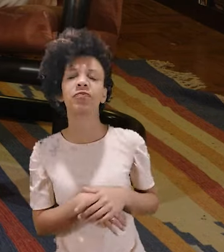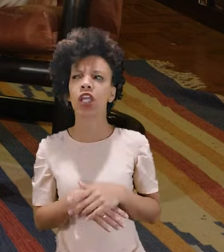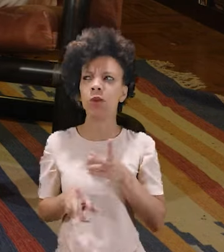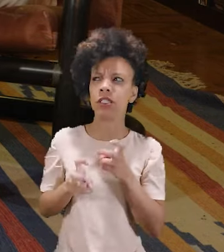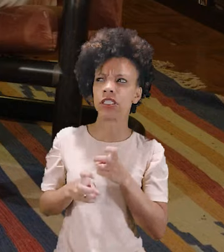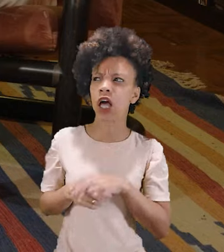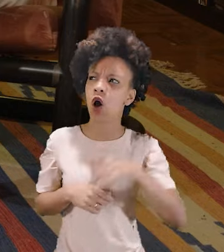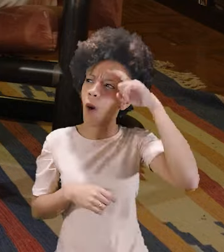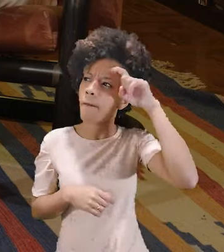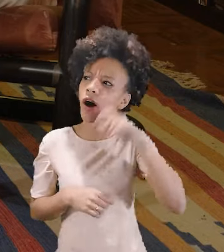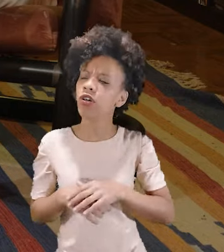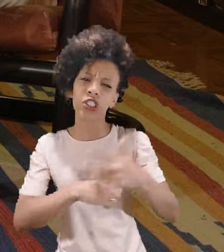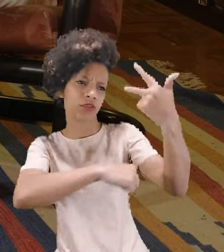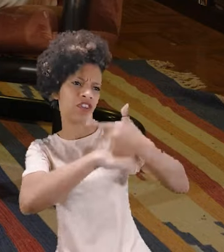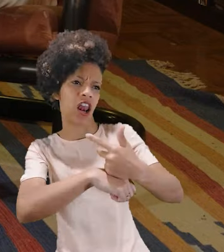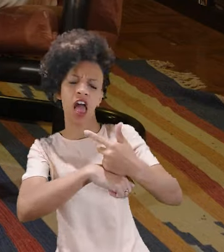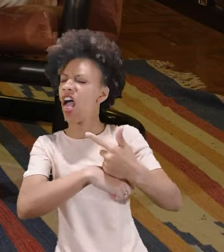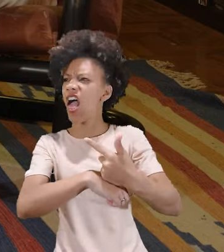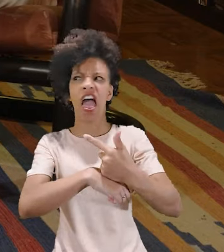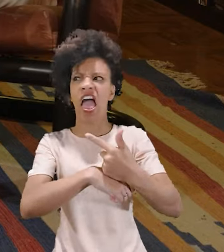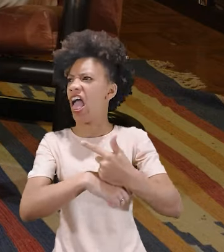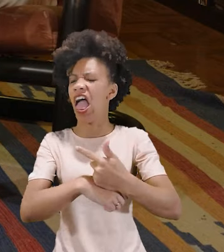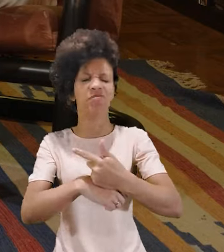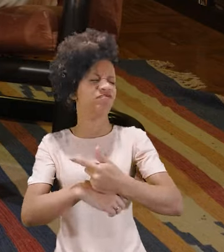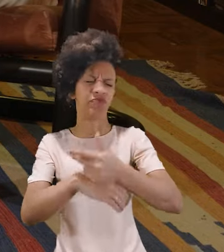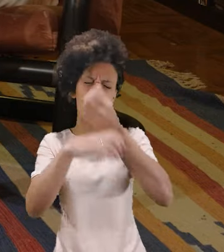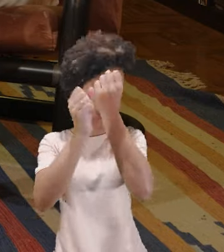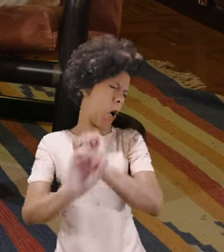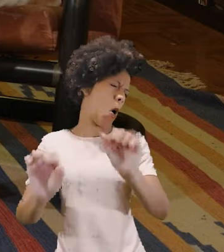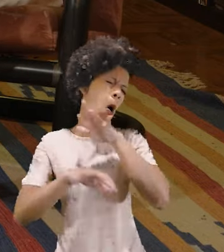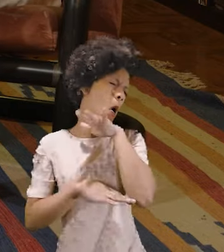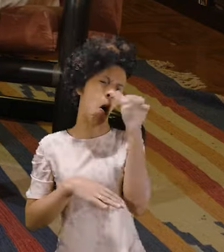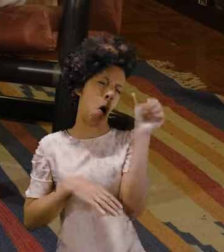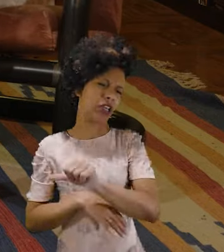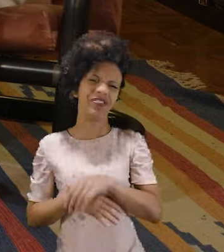me dá impressão que o Maurício fora das câmeras é um desastre aí ó